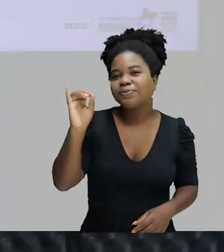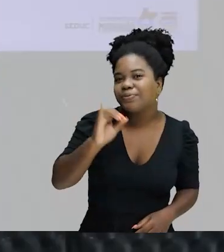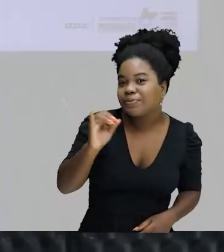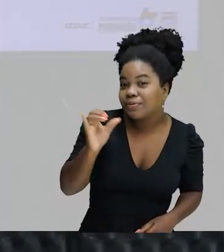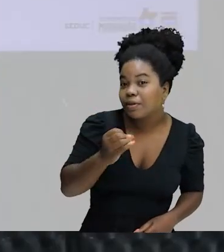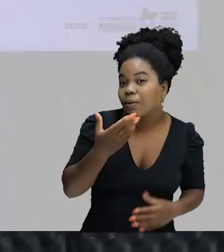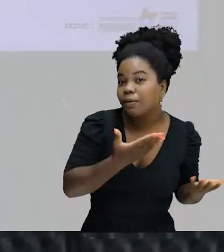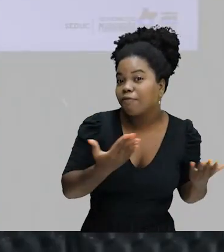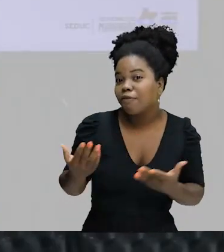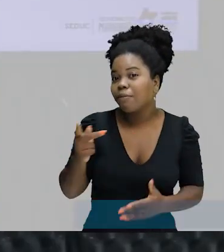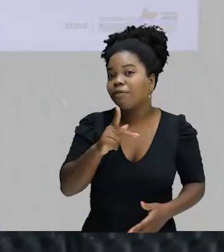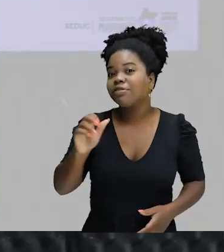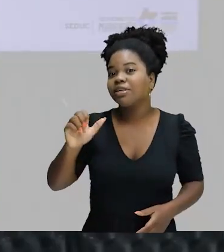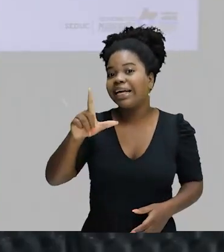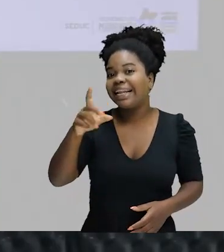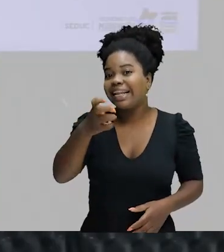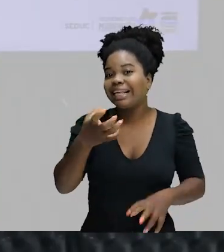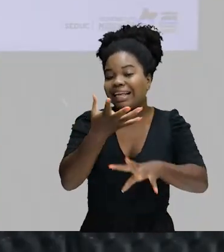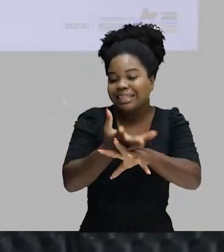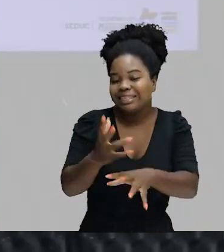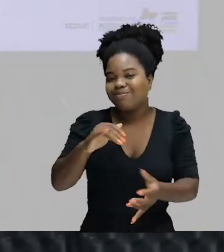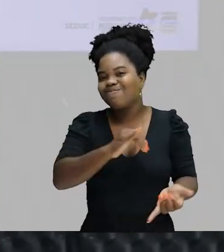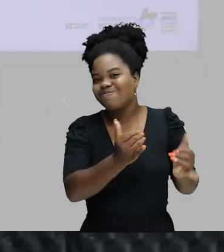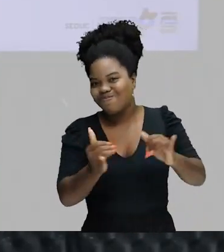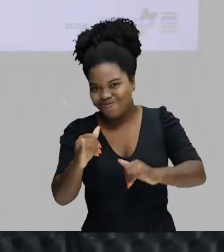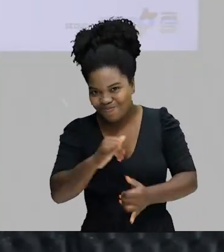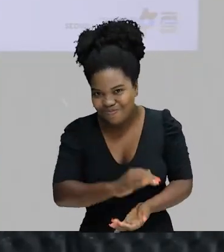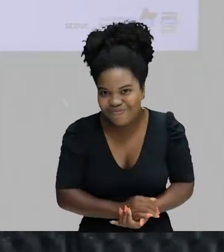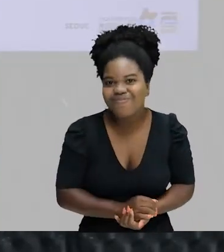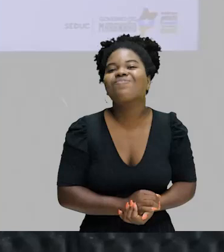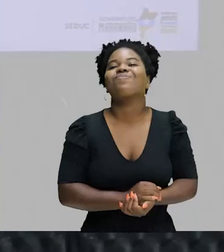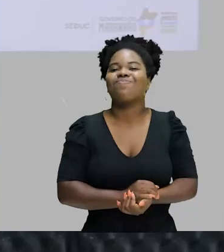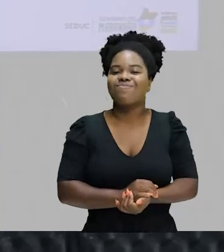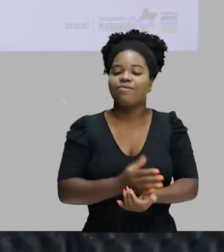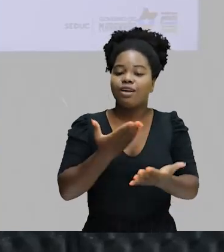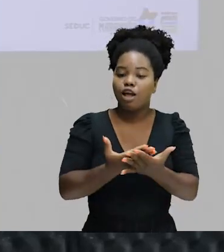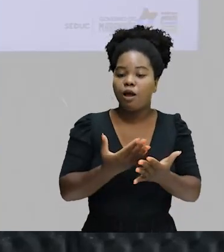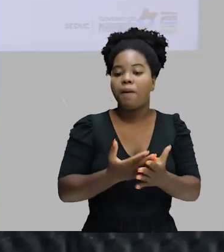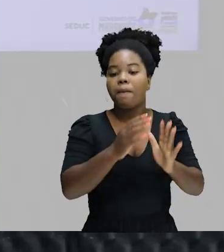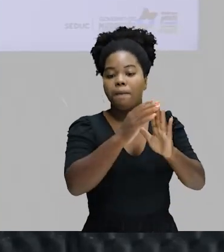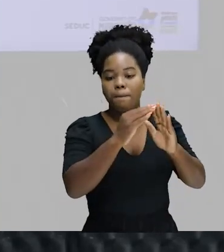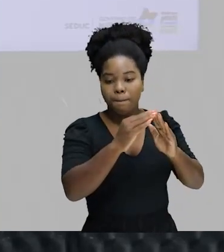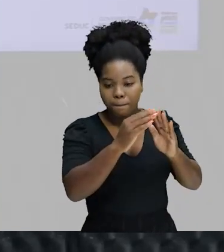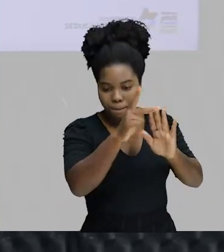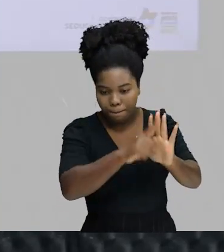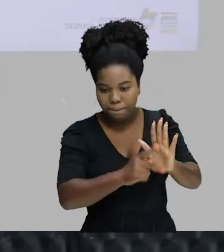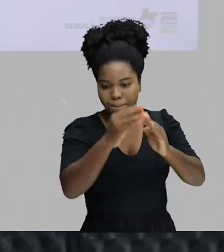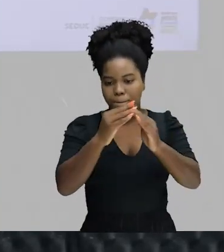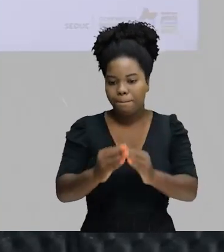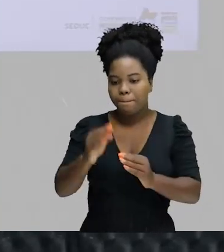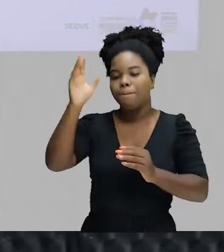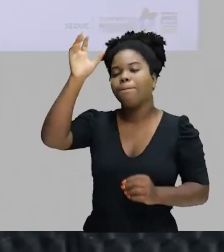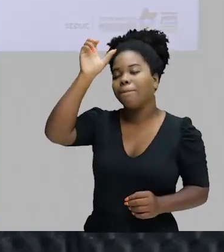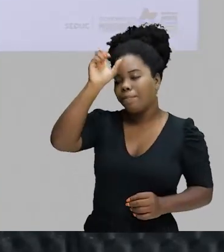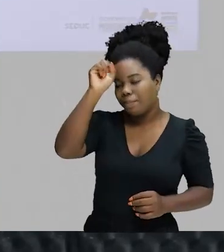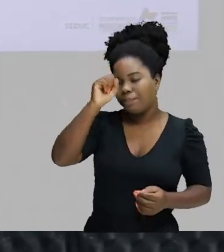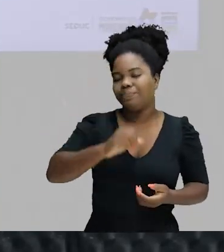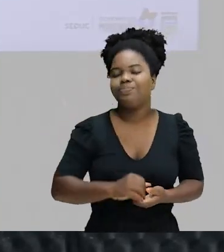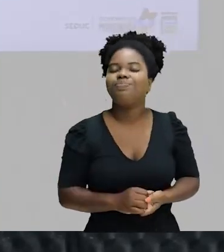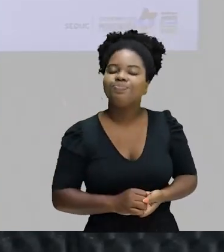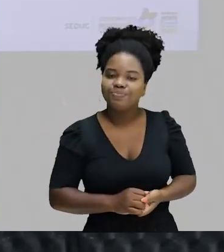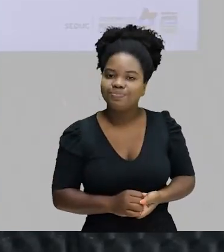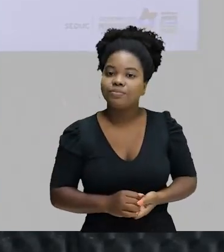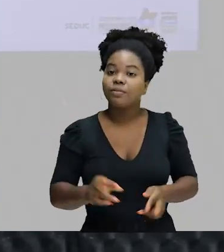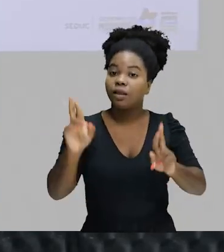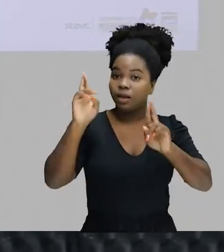Olá, turma, sejam todos bem-vindos, professor Alex, Disciplina Química, mais uma aula do nosso projeto Fique em Casa Aprendendo.